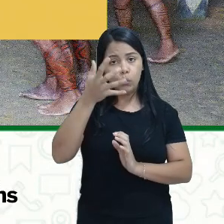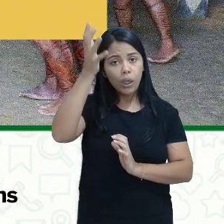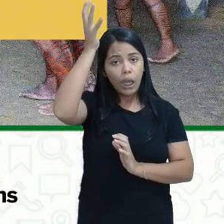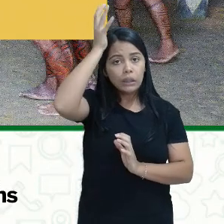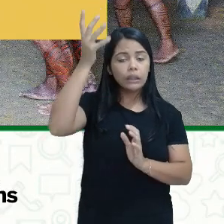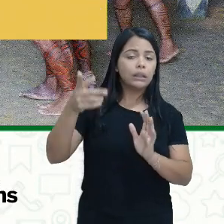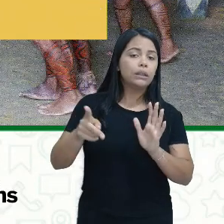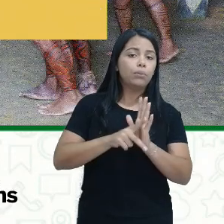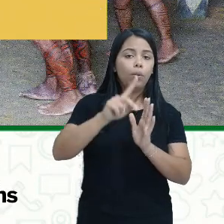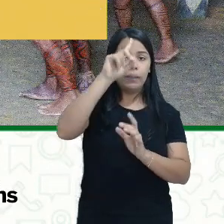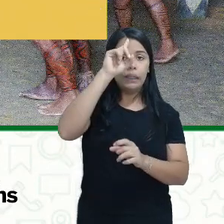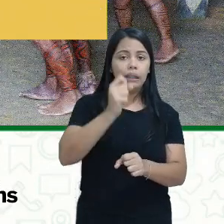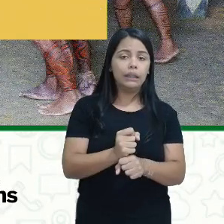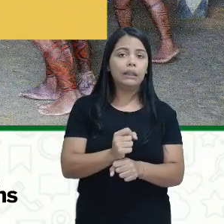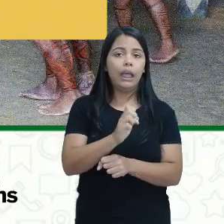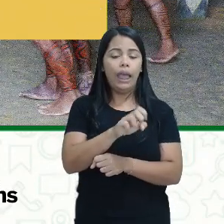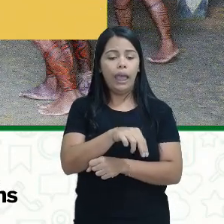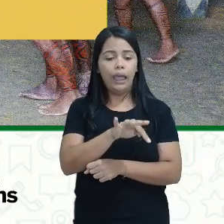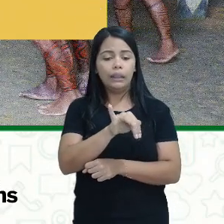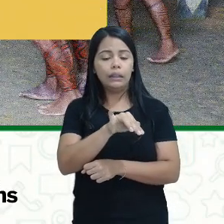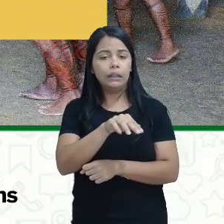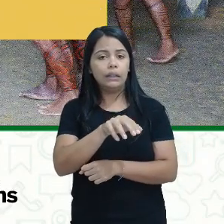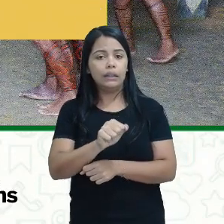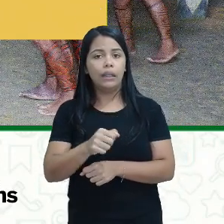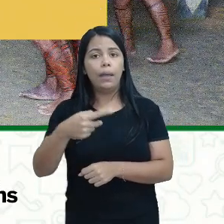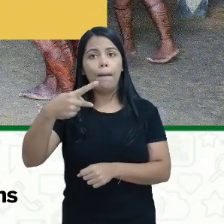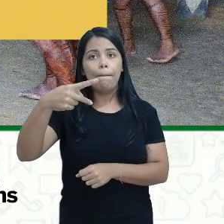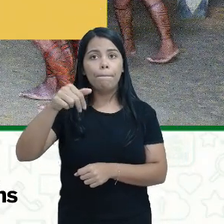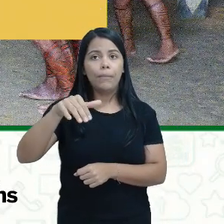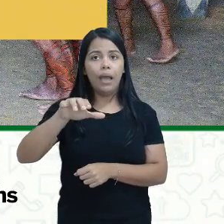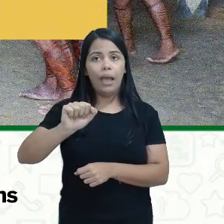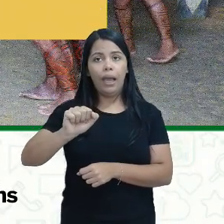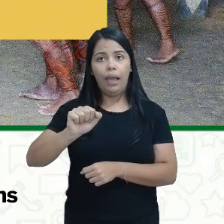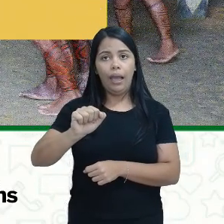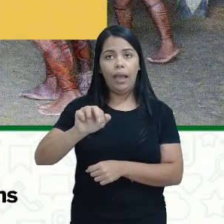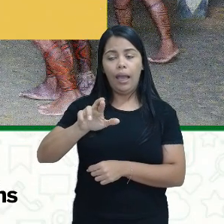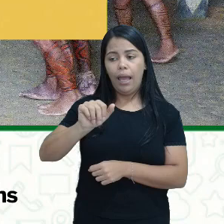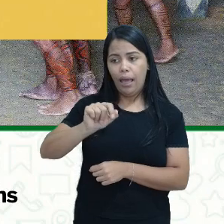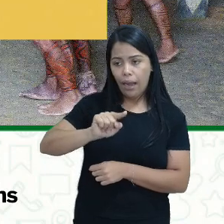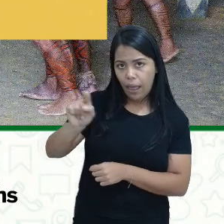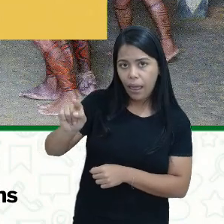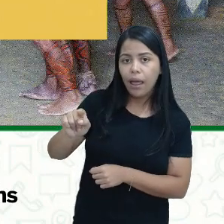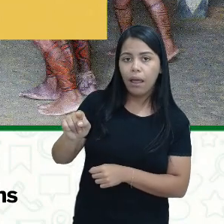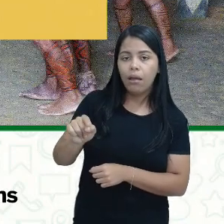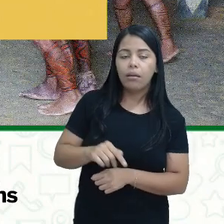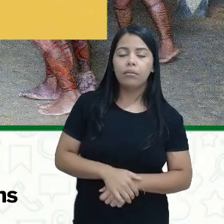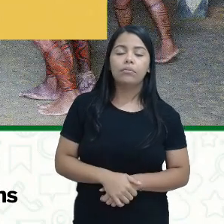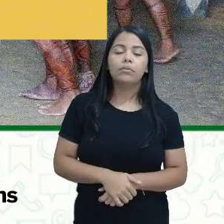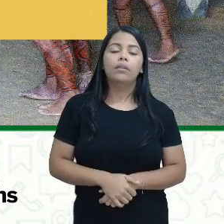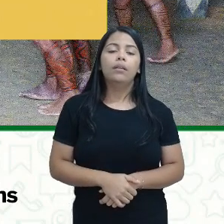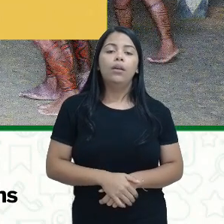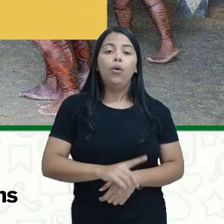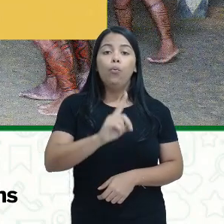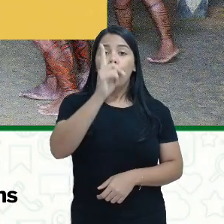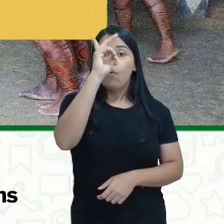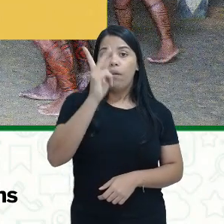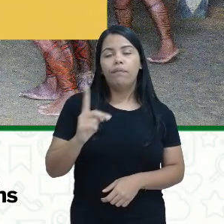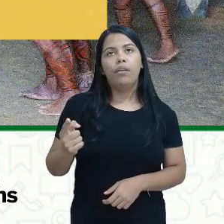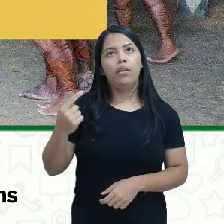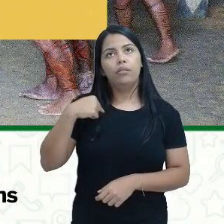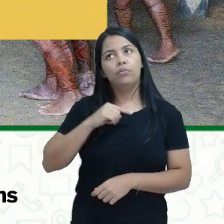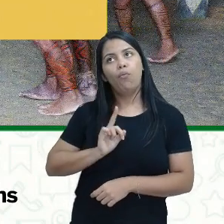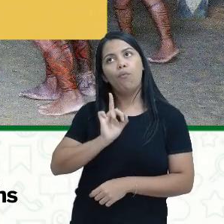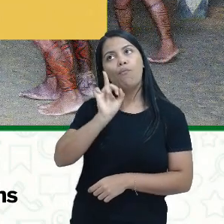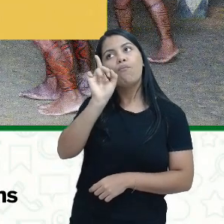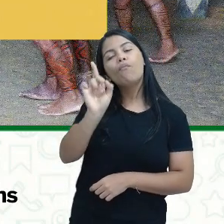etnia Pancará, Dorinha Pancará, que diz assim, ó, uma vez eu